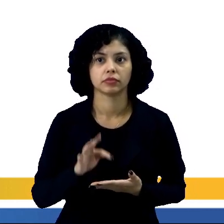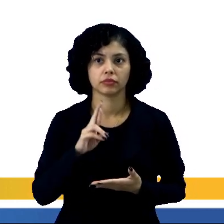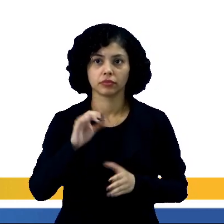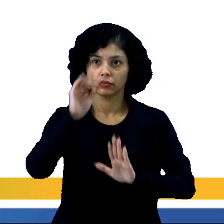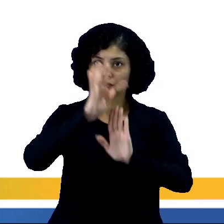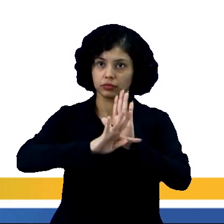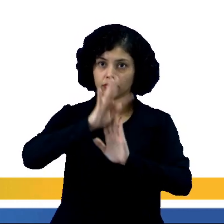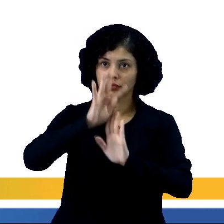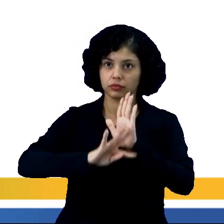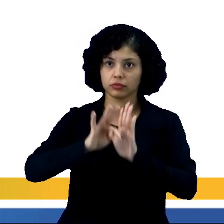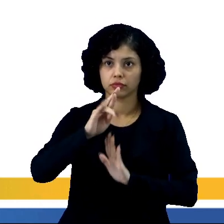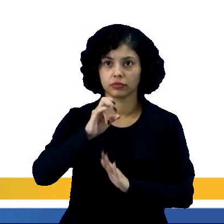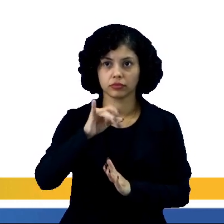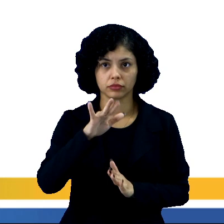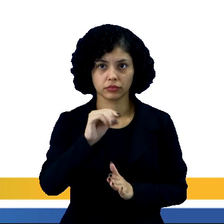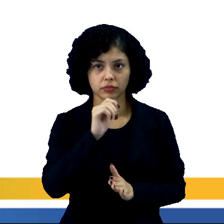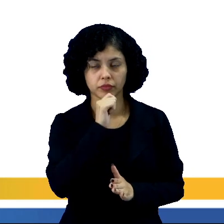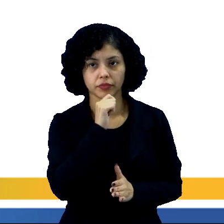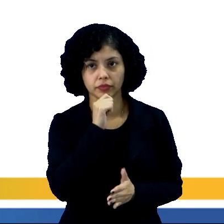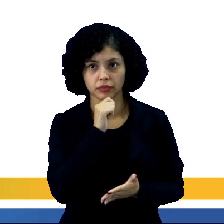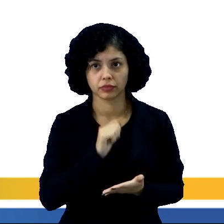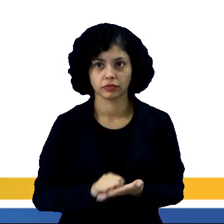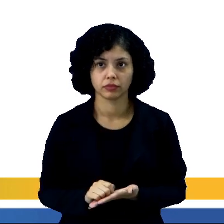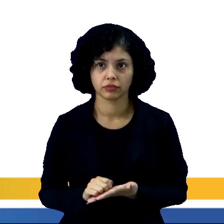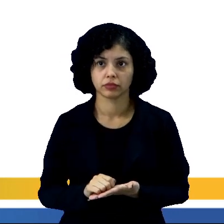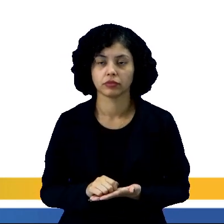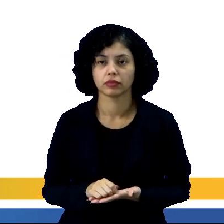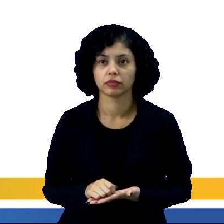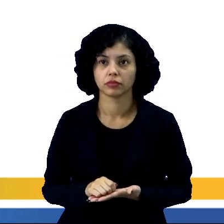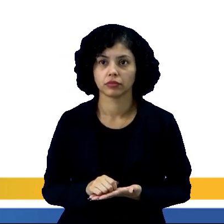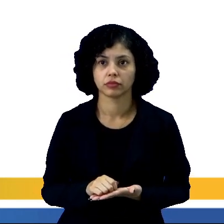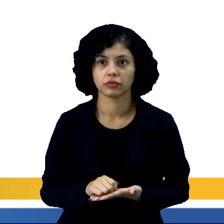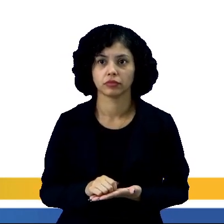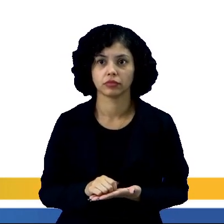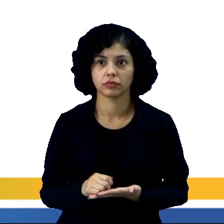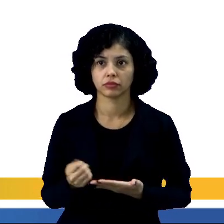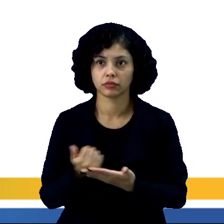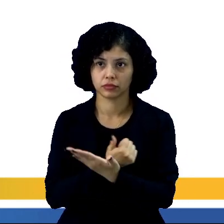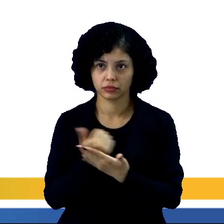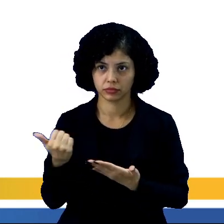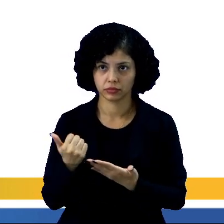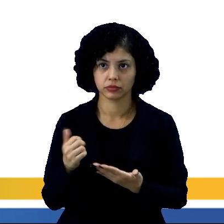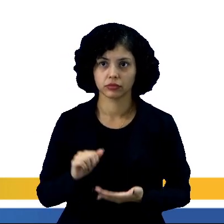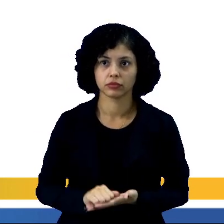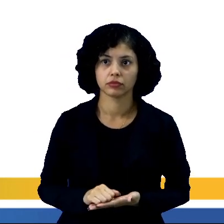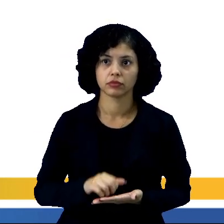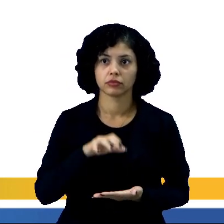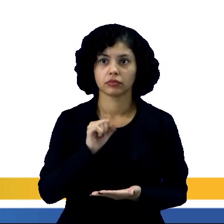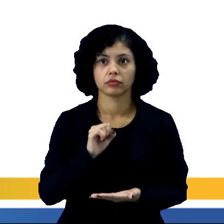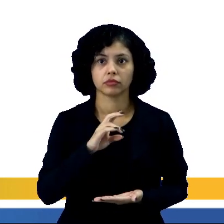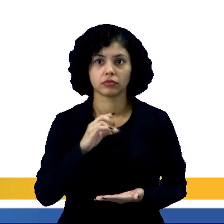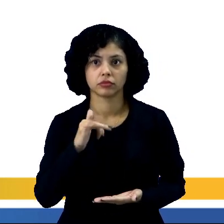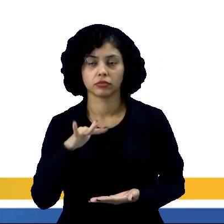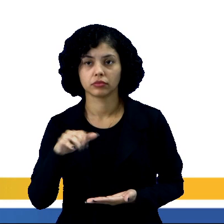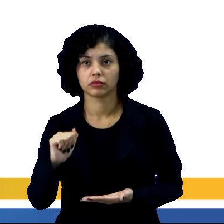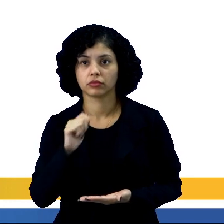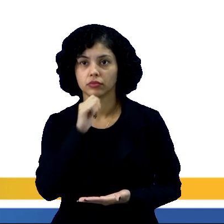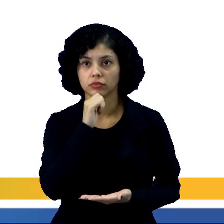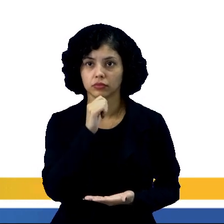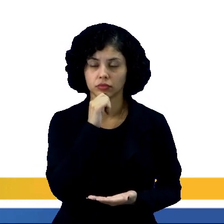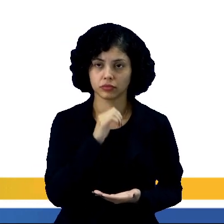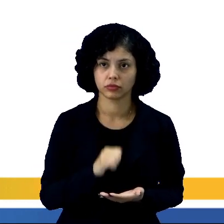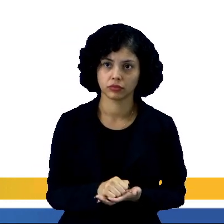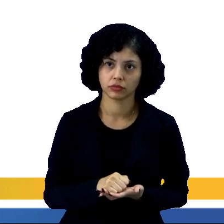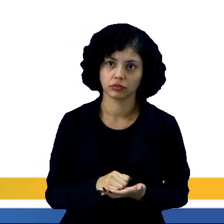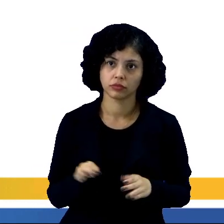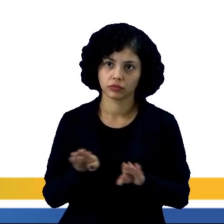Categoria do texto dramático, tá? São categorias do texto dramático. Ação, né? com a